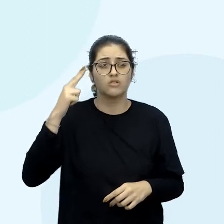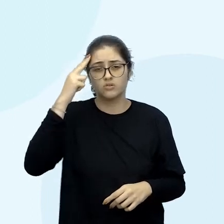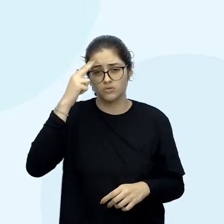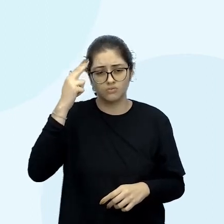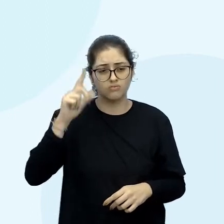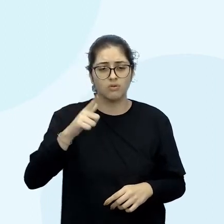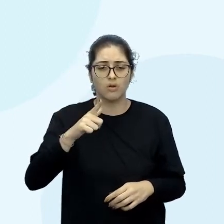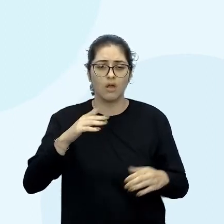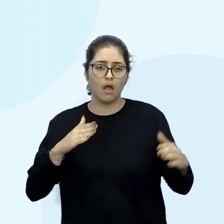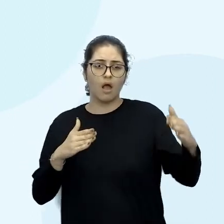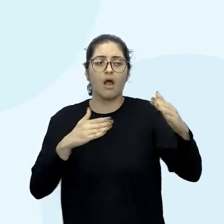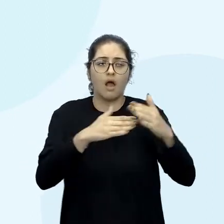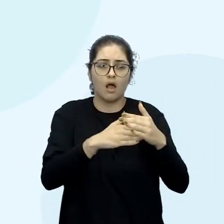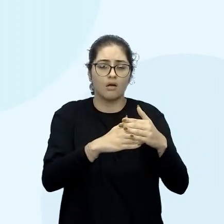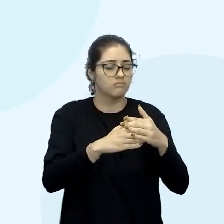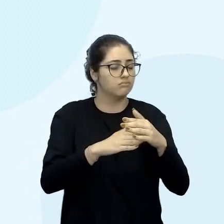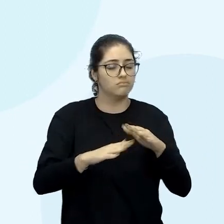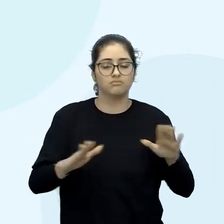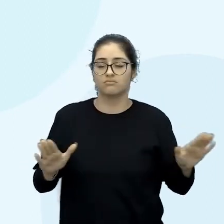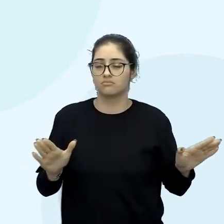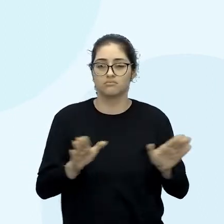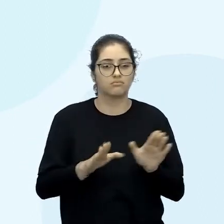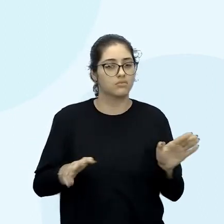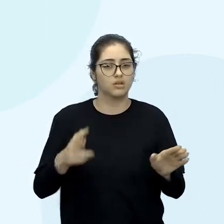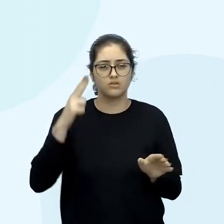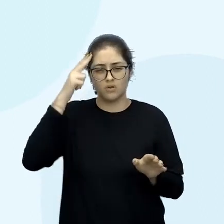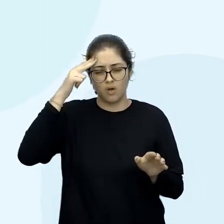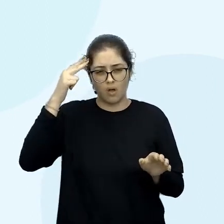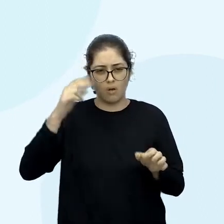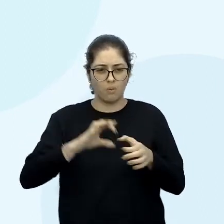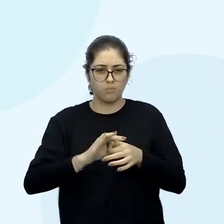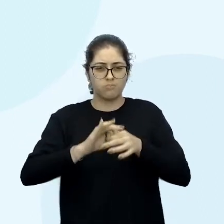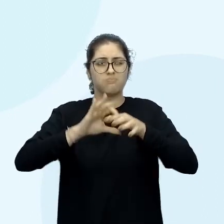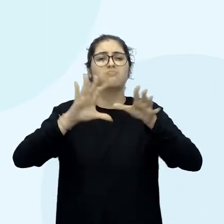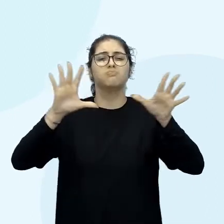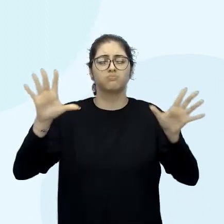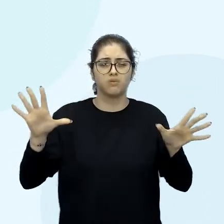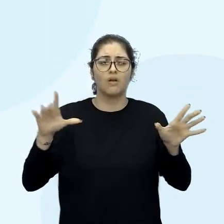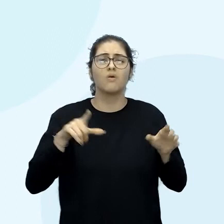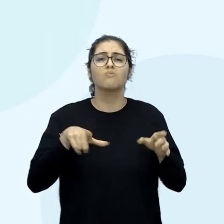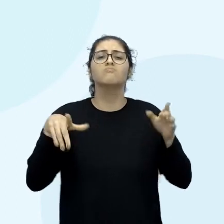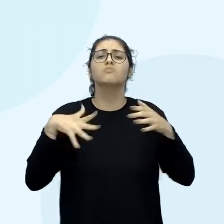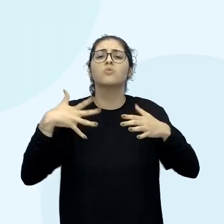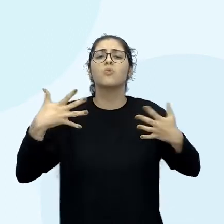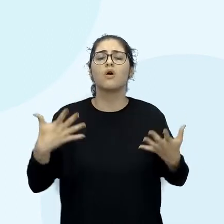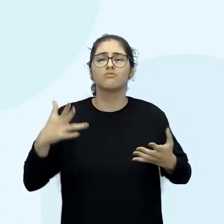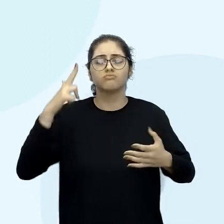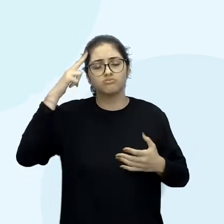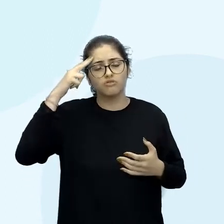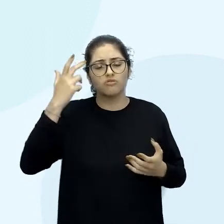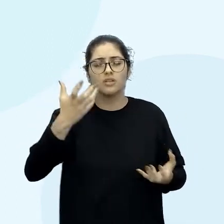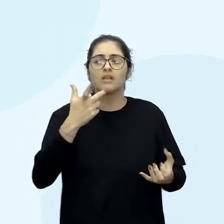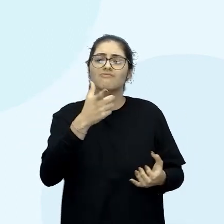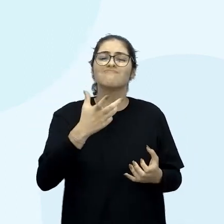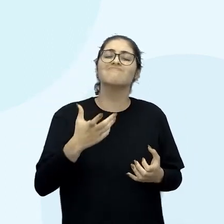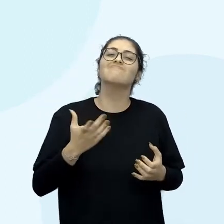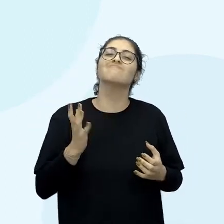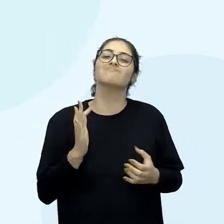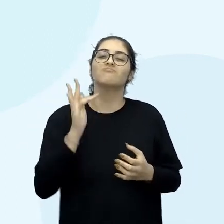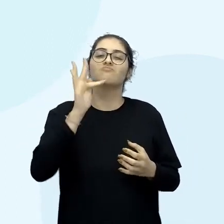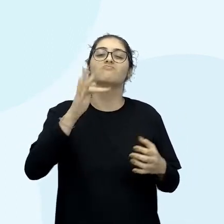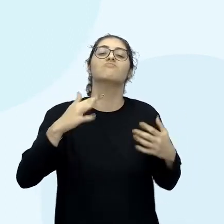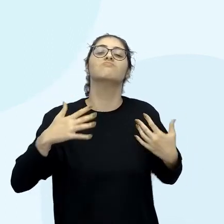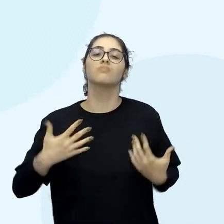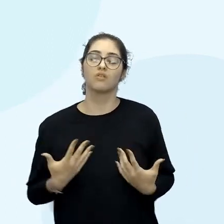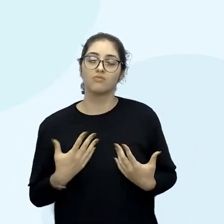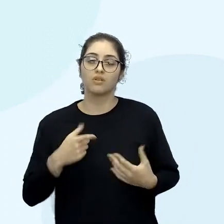sonho não é um projeto de vida, o sonho não tem limite. Mas qual o seu sonho? O que você deseja alcançar dentro de um projeto